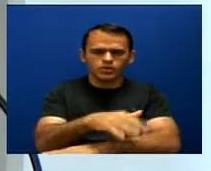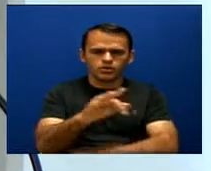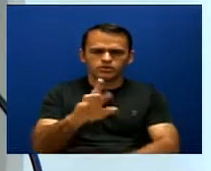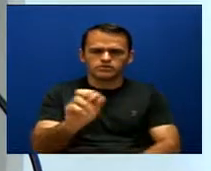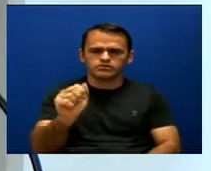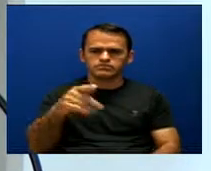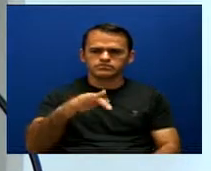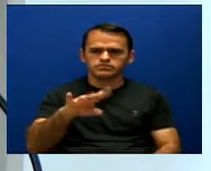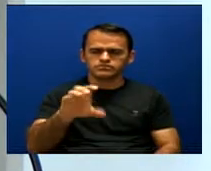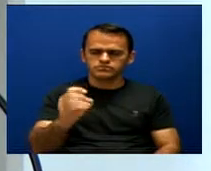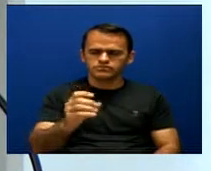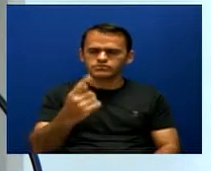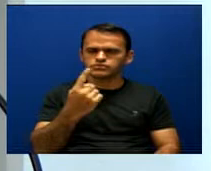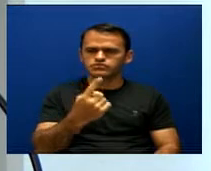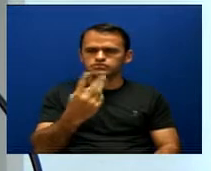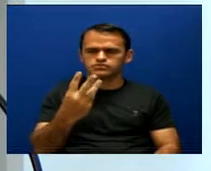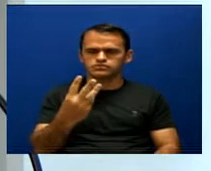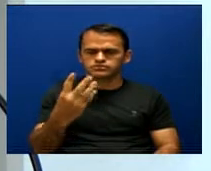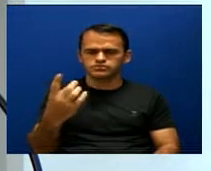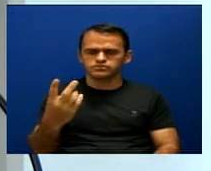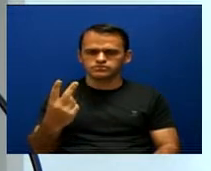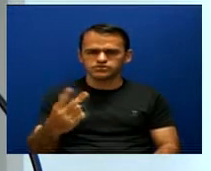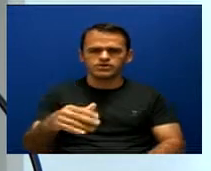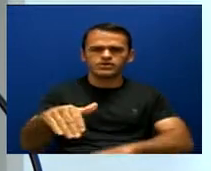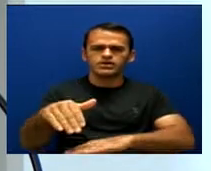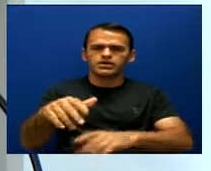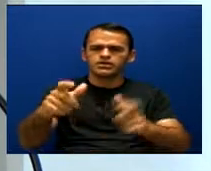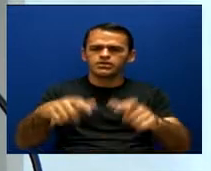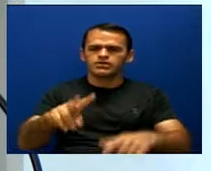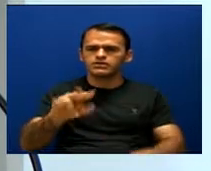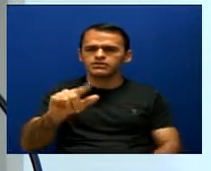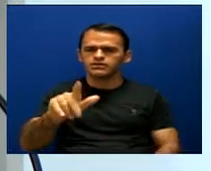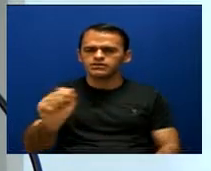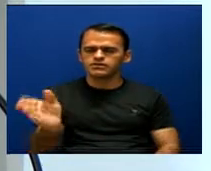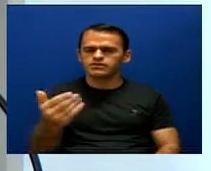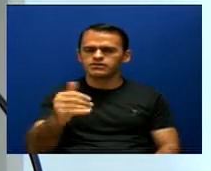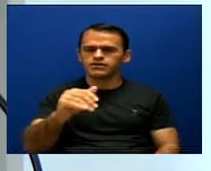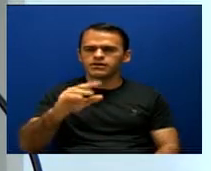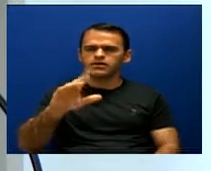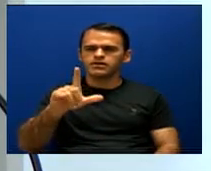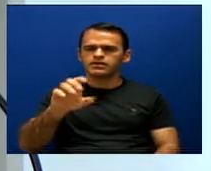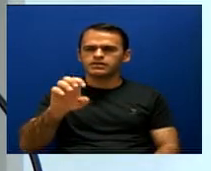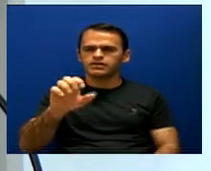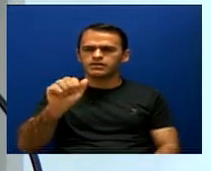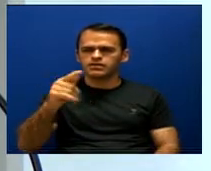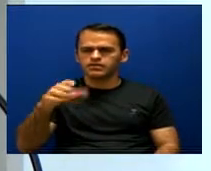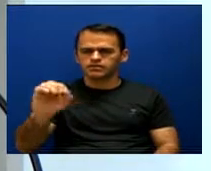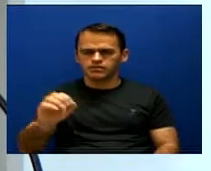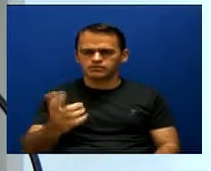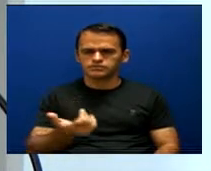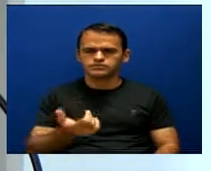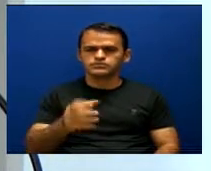Leão, 232, Vila Leão. O nosso atendimento é das 8 às 14